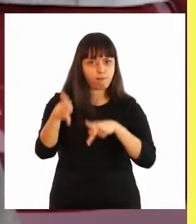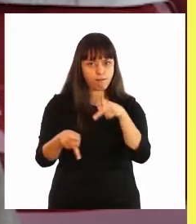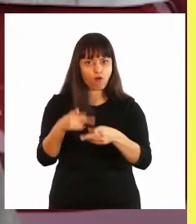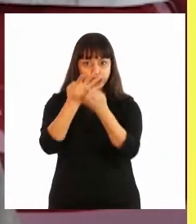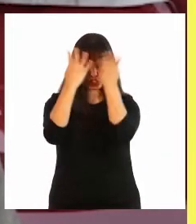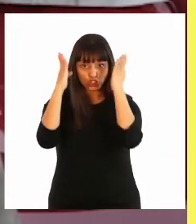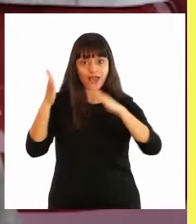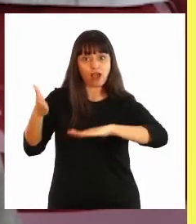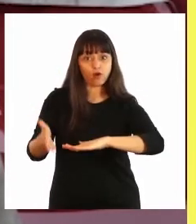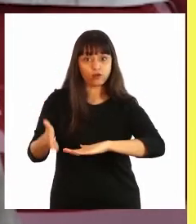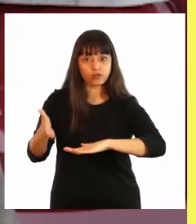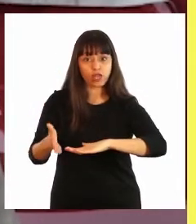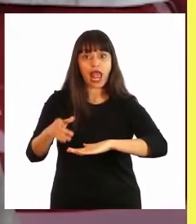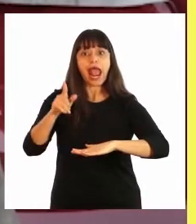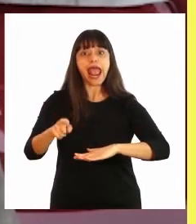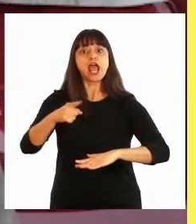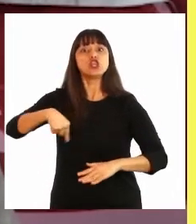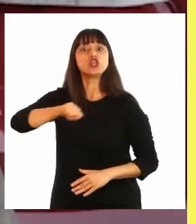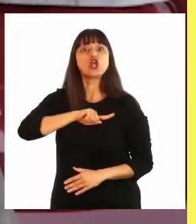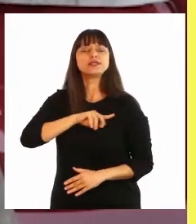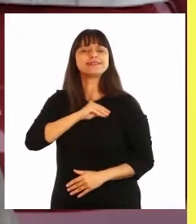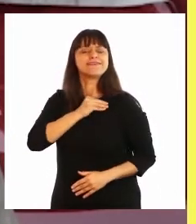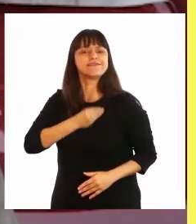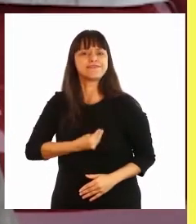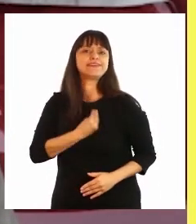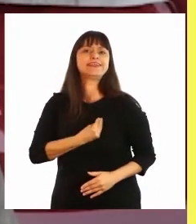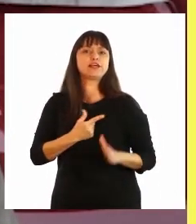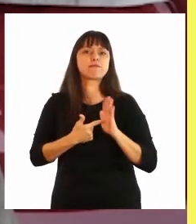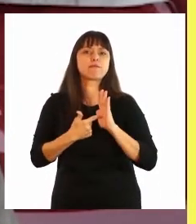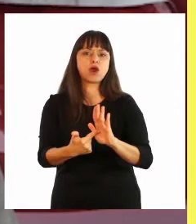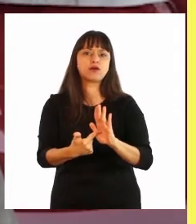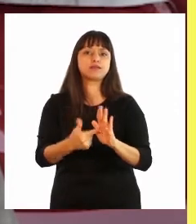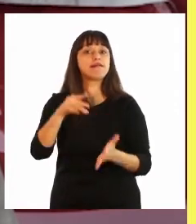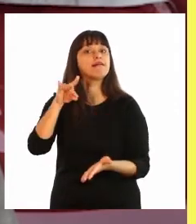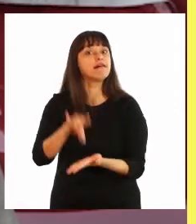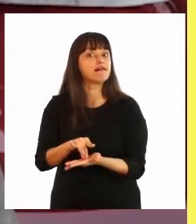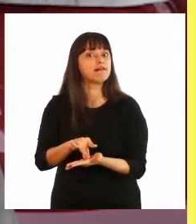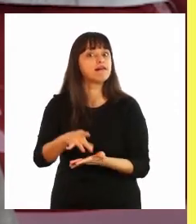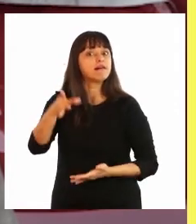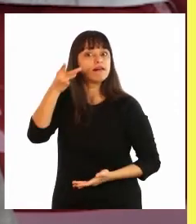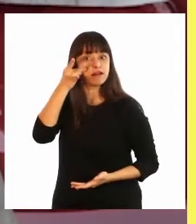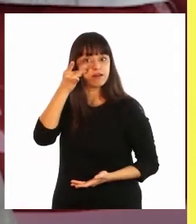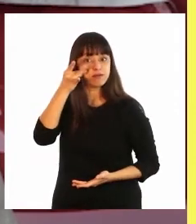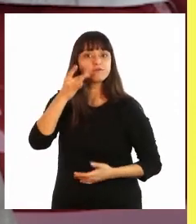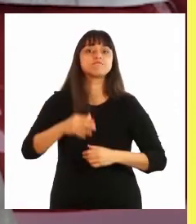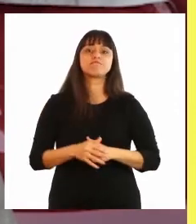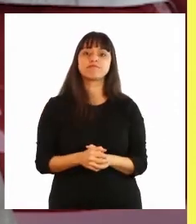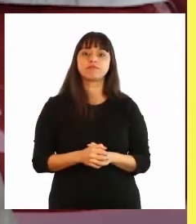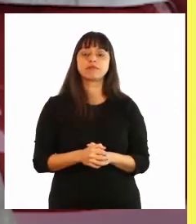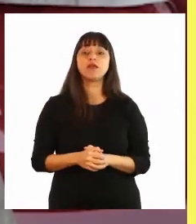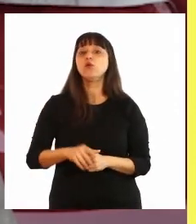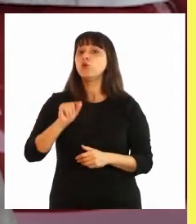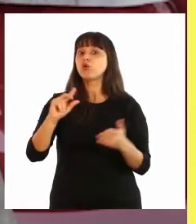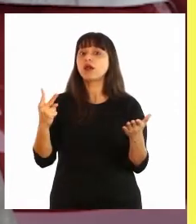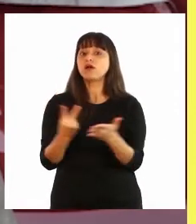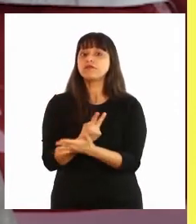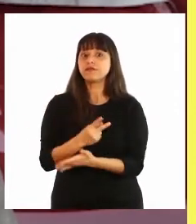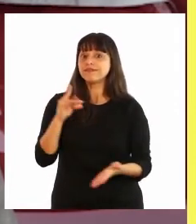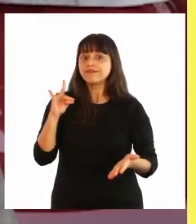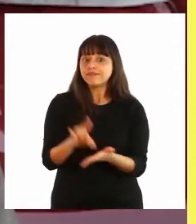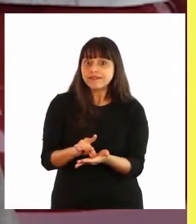estamos falando das nossas vidas, nós estamos falando das nossas vidas reais. Então, o que acontece de